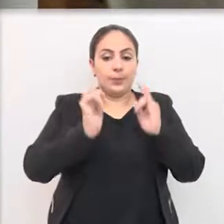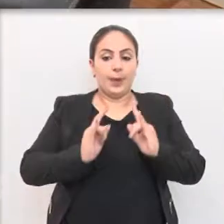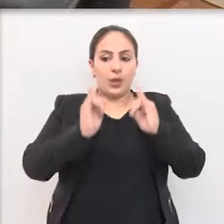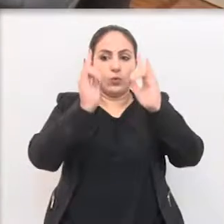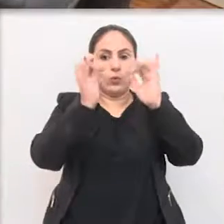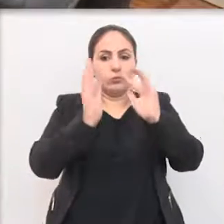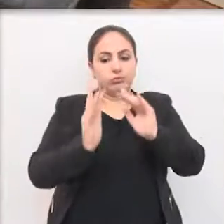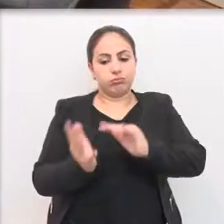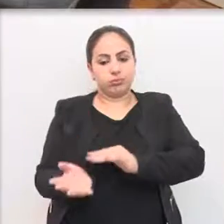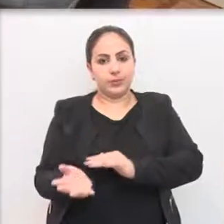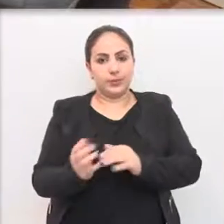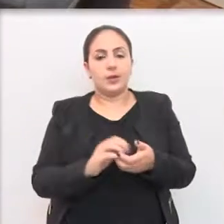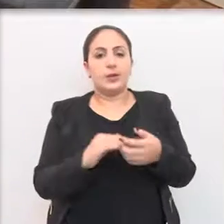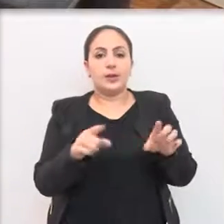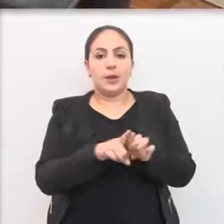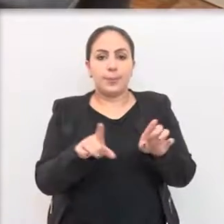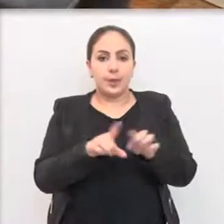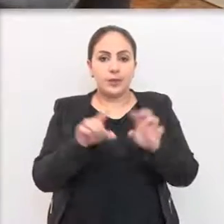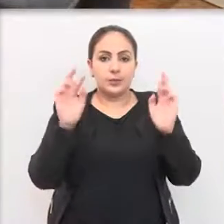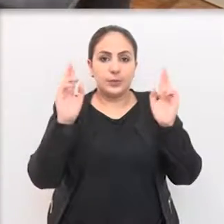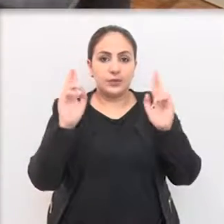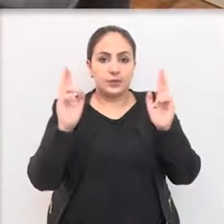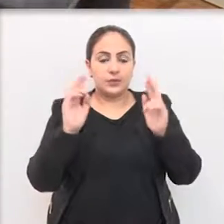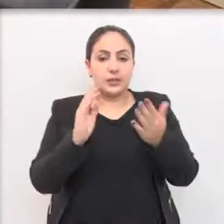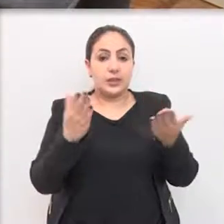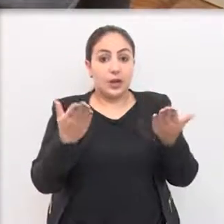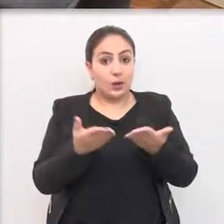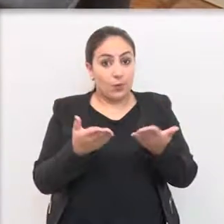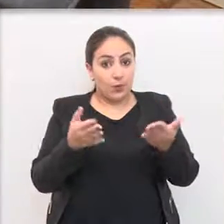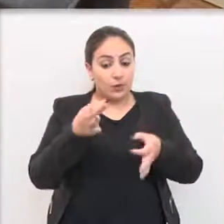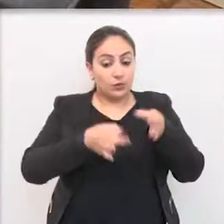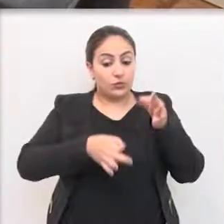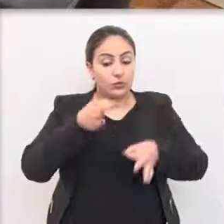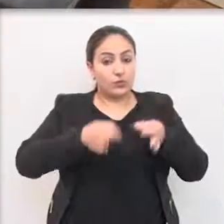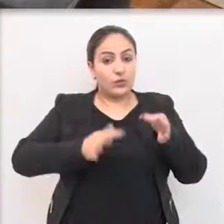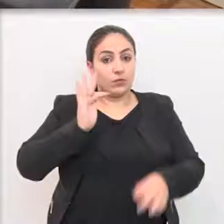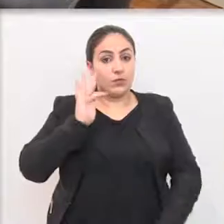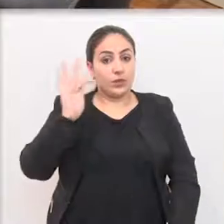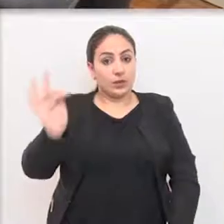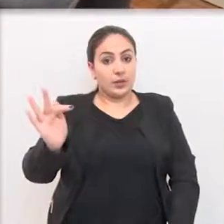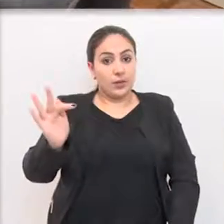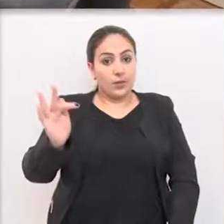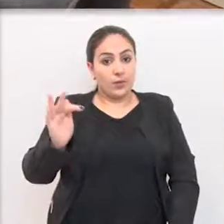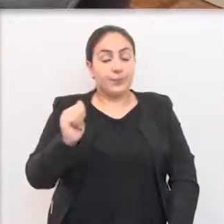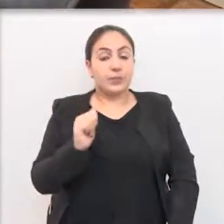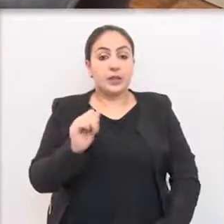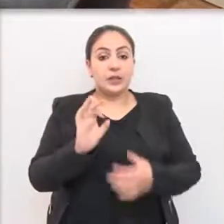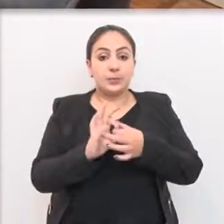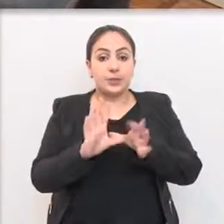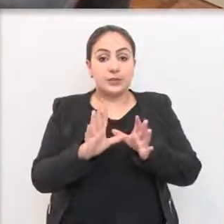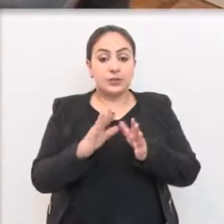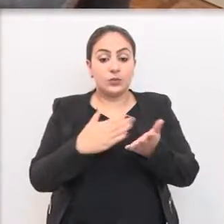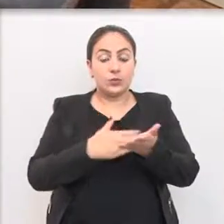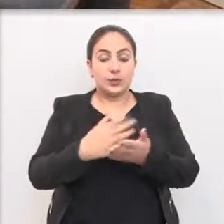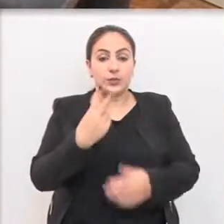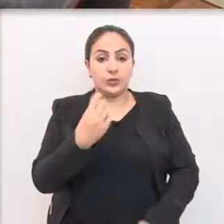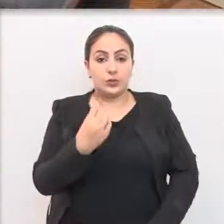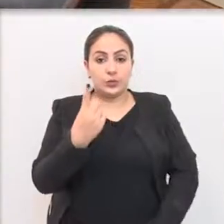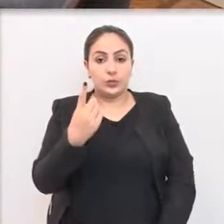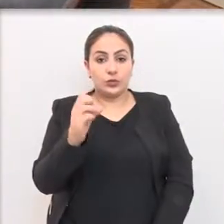desabamento. Agora, a expectativa é de que a sentença da Segunda Vara da Justiça Federal saia no início